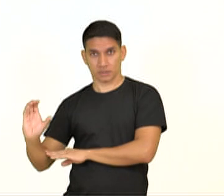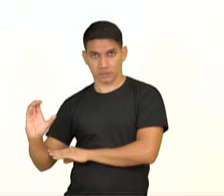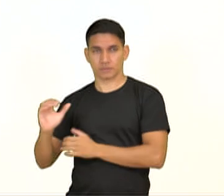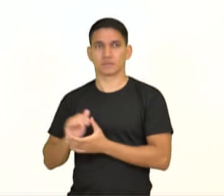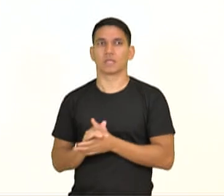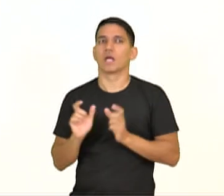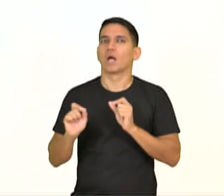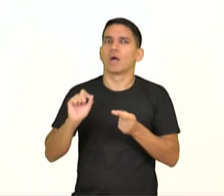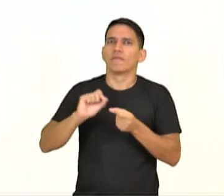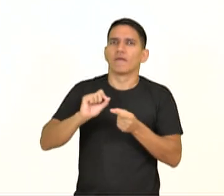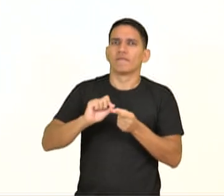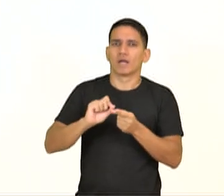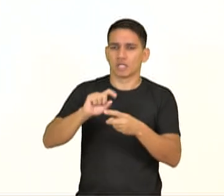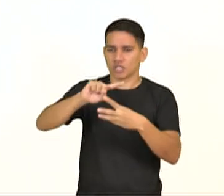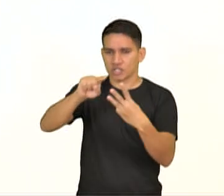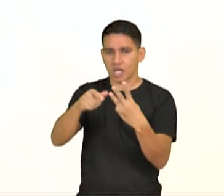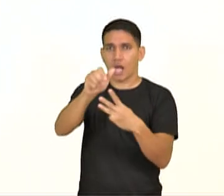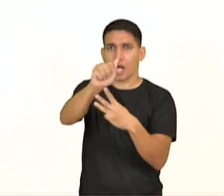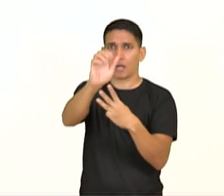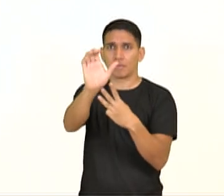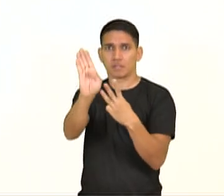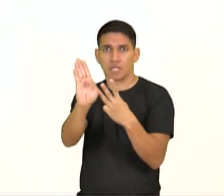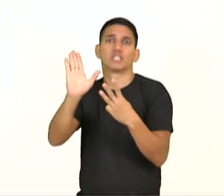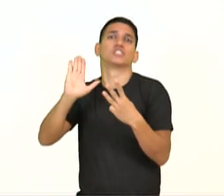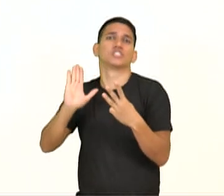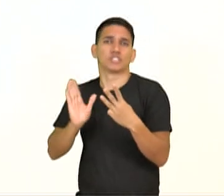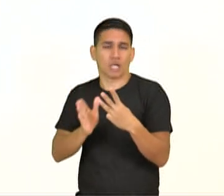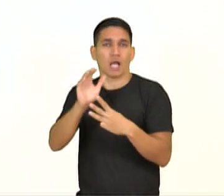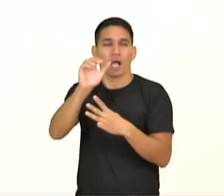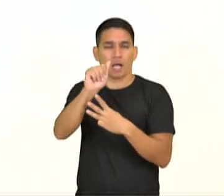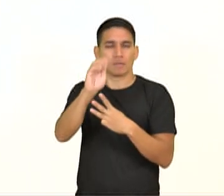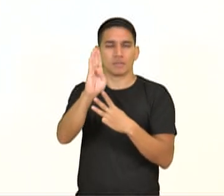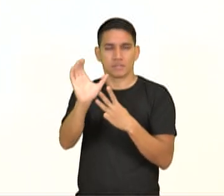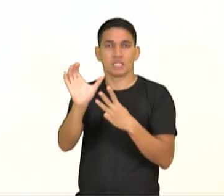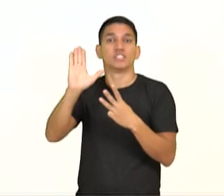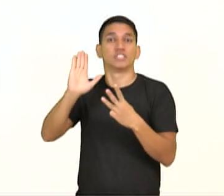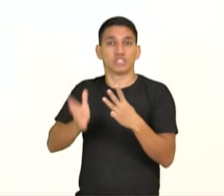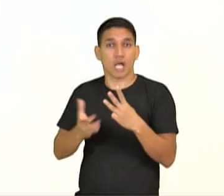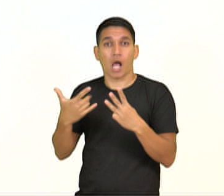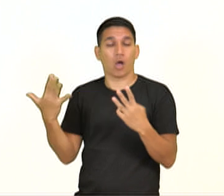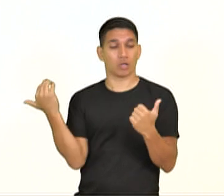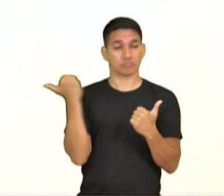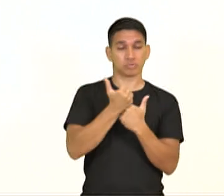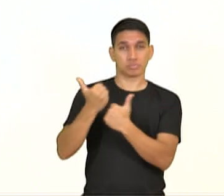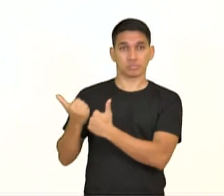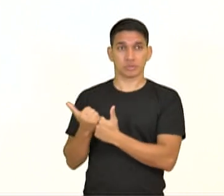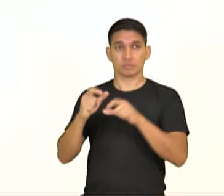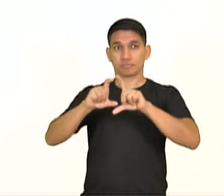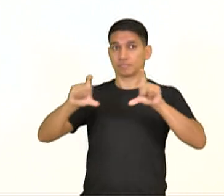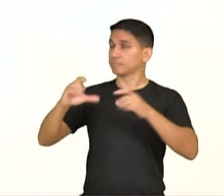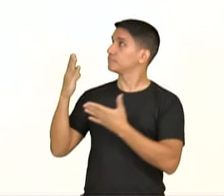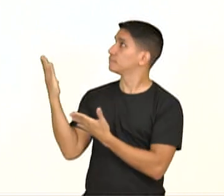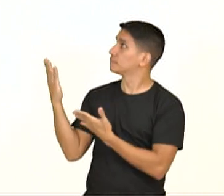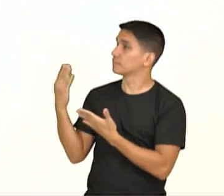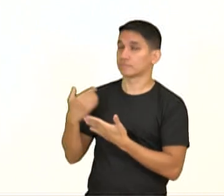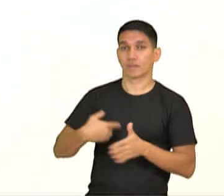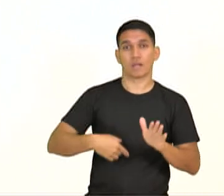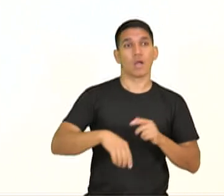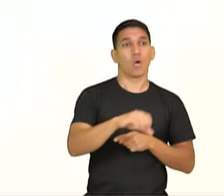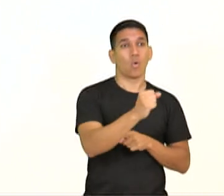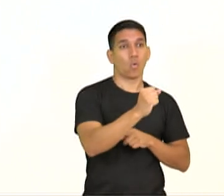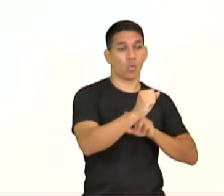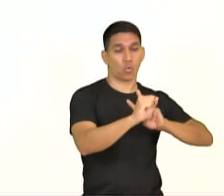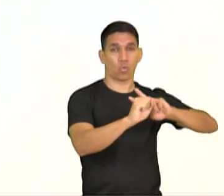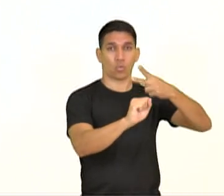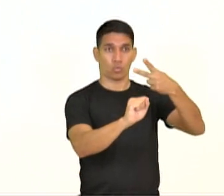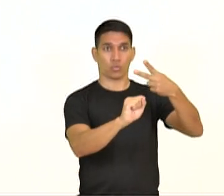o B e o C e vamos substituir nela, tá bom? Então, vai ficar 8 ao quadrado menos 4